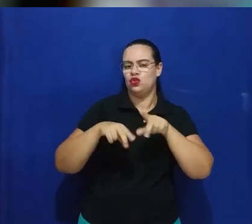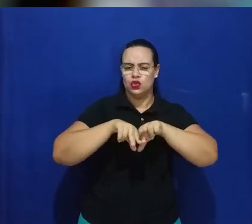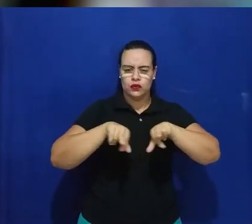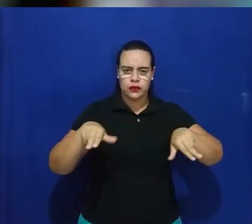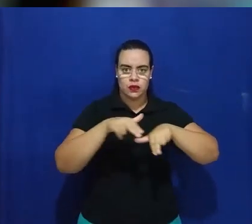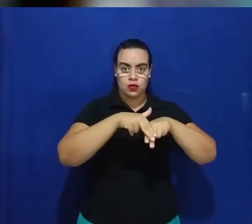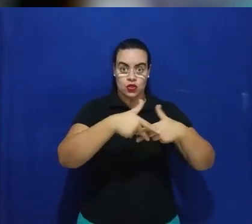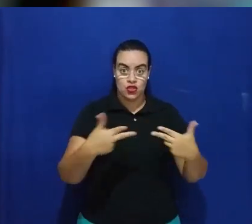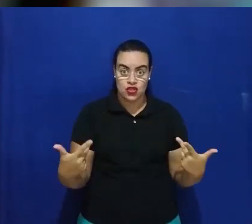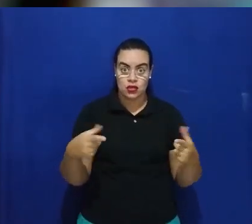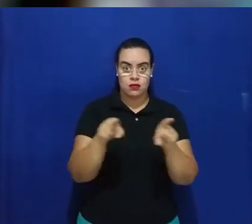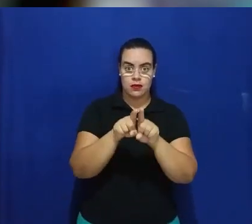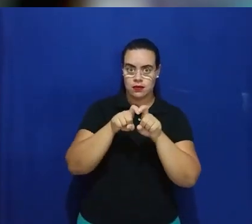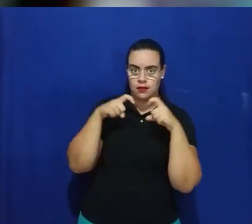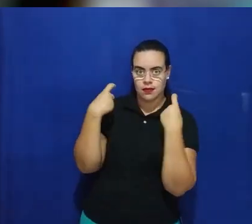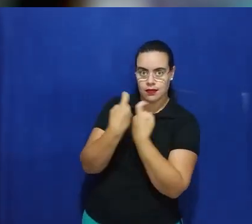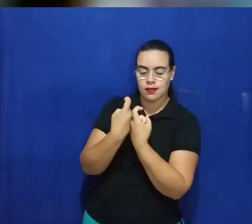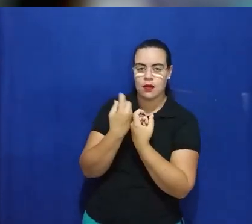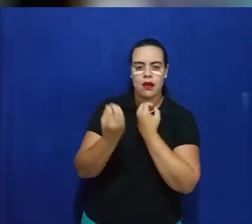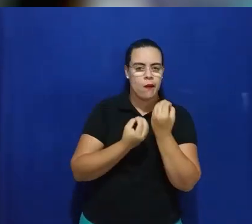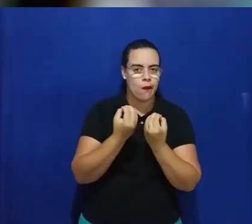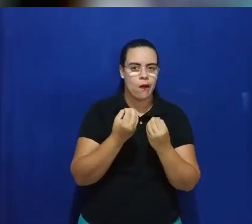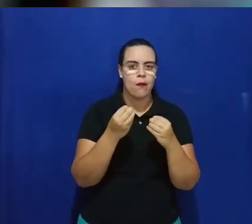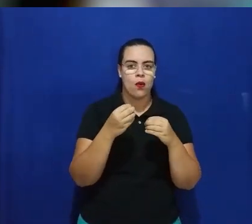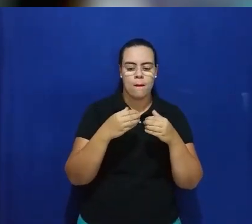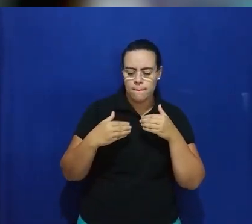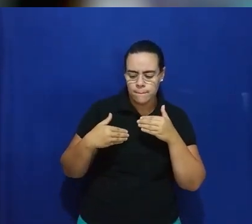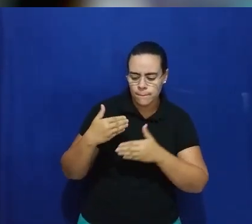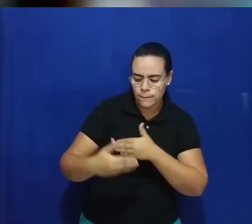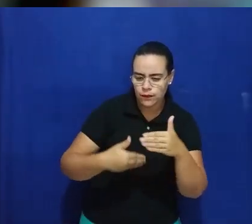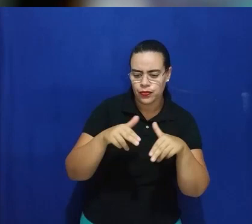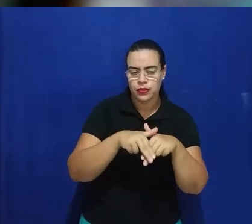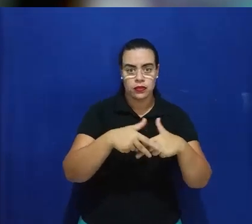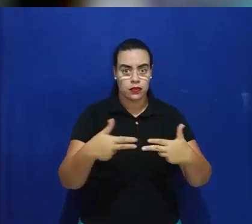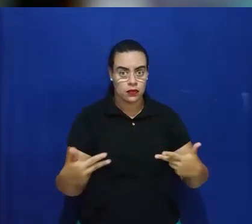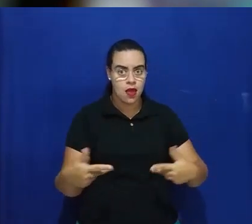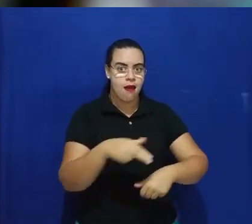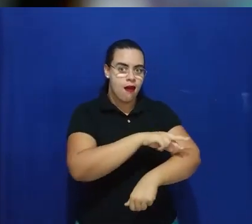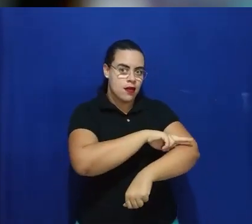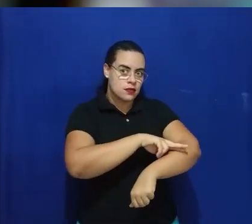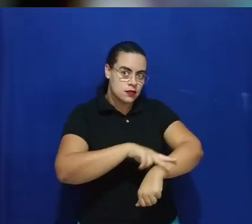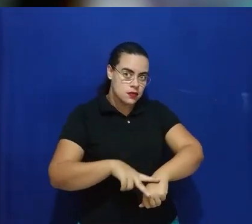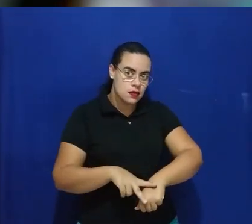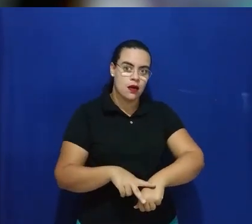suas interseccionalidades, como processos étnico-raciais, deficiência, classe, sexualidade e